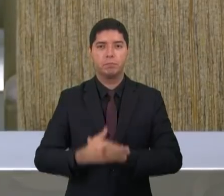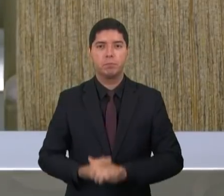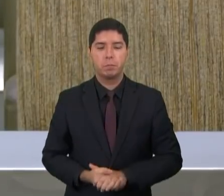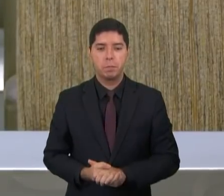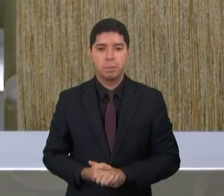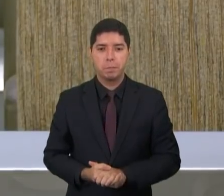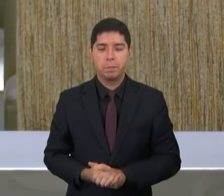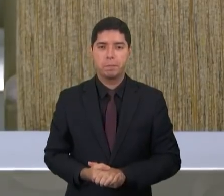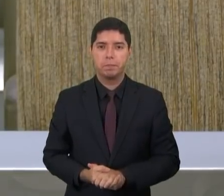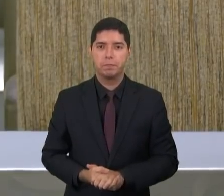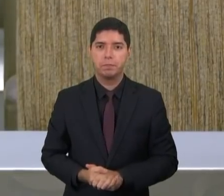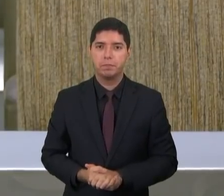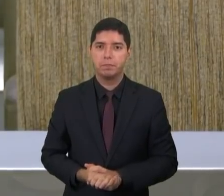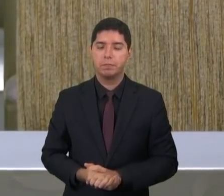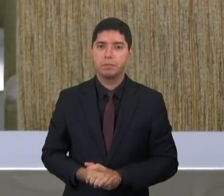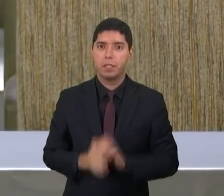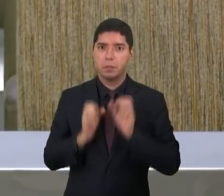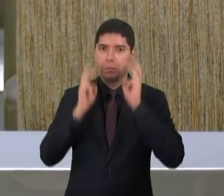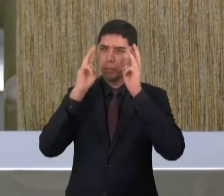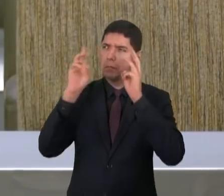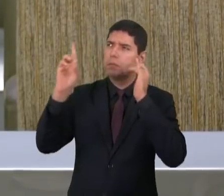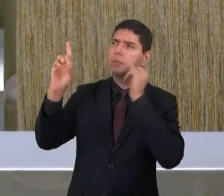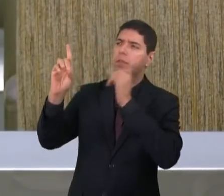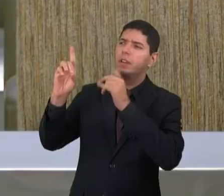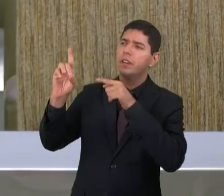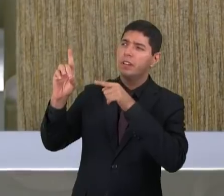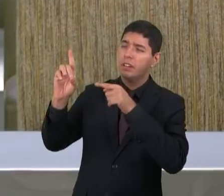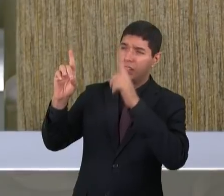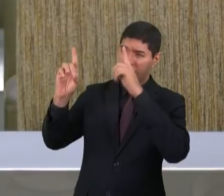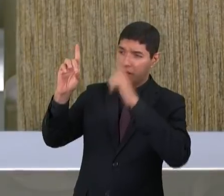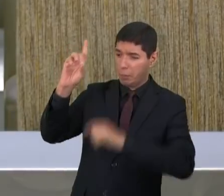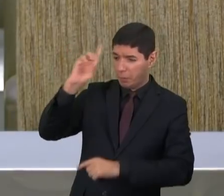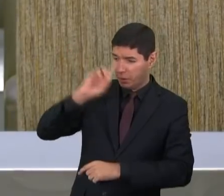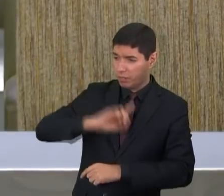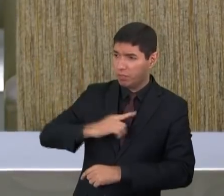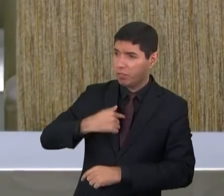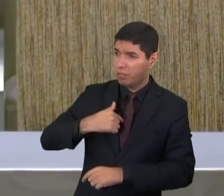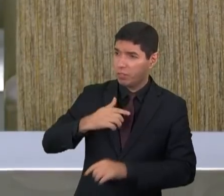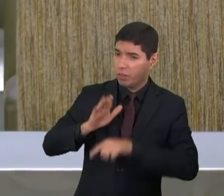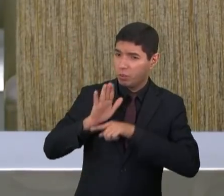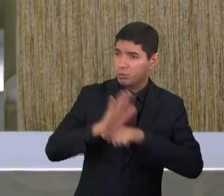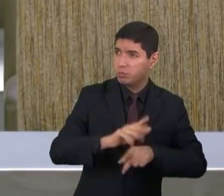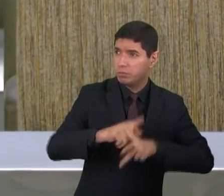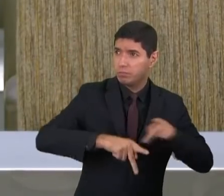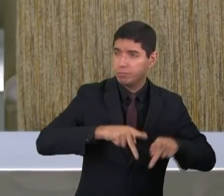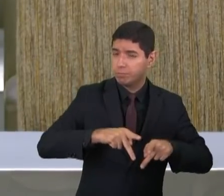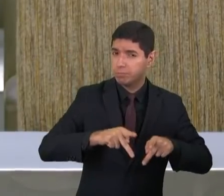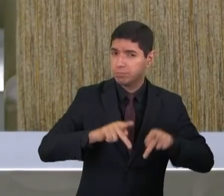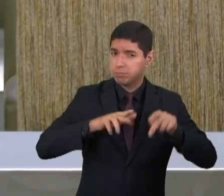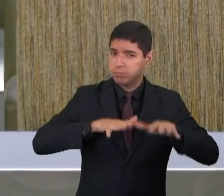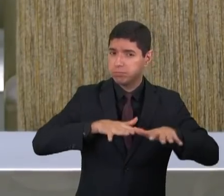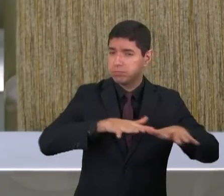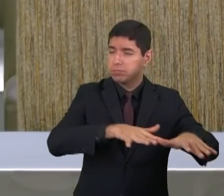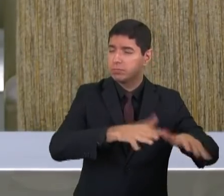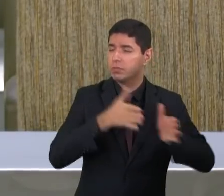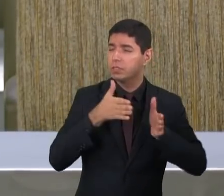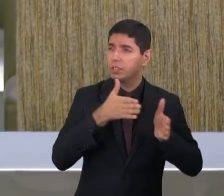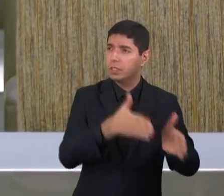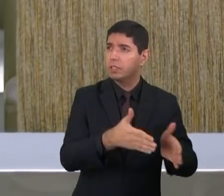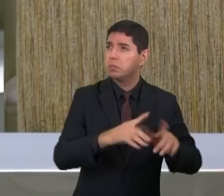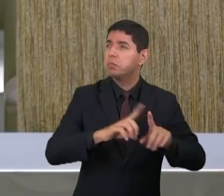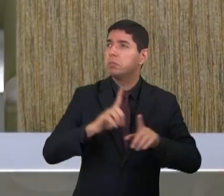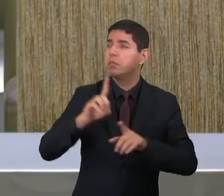Senhor: eis que tu me dizes: fazes subir a este povo, porém não me fazes saber a quem hás de